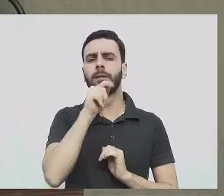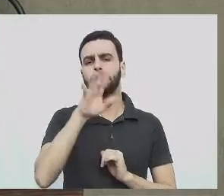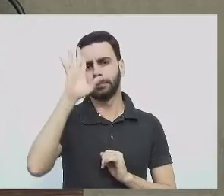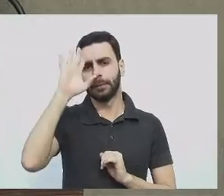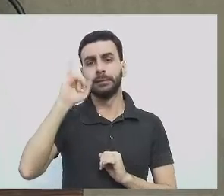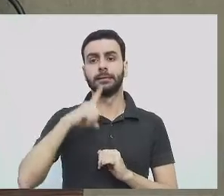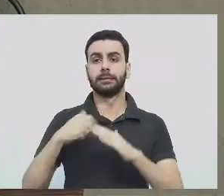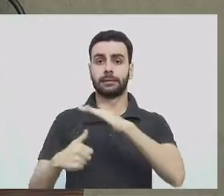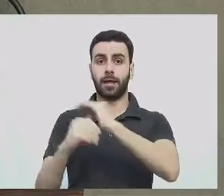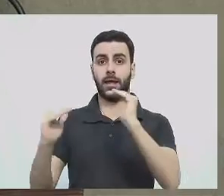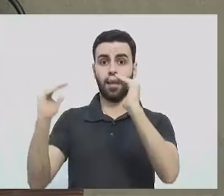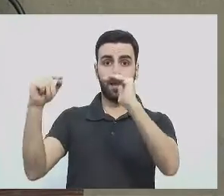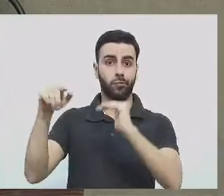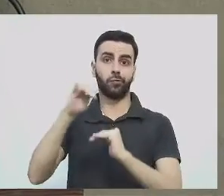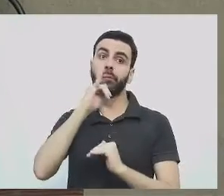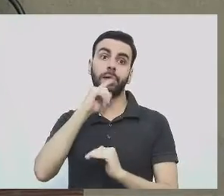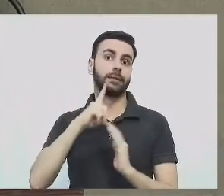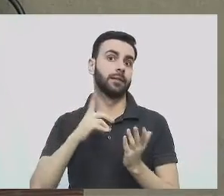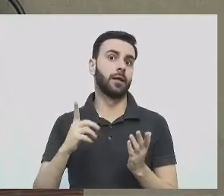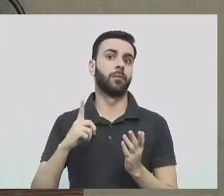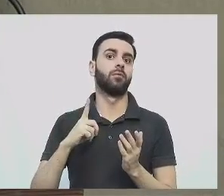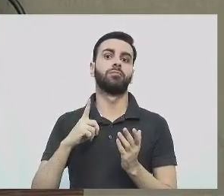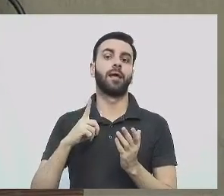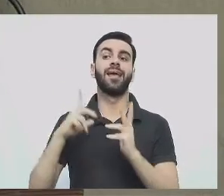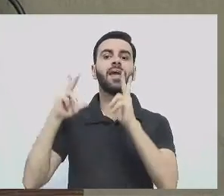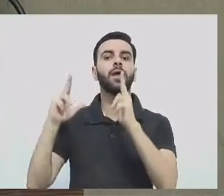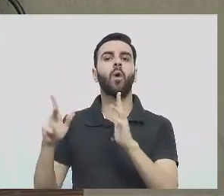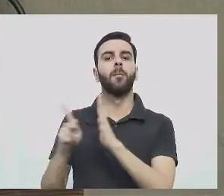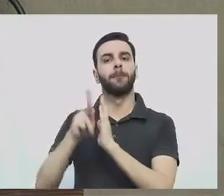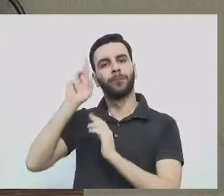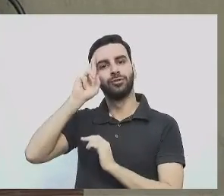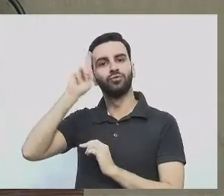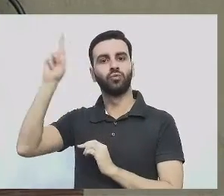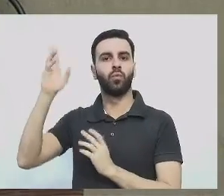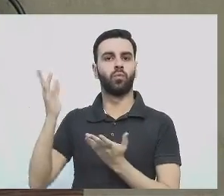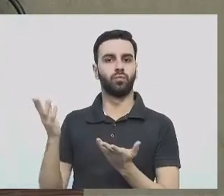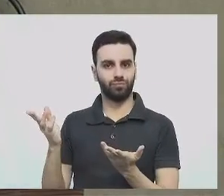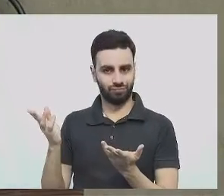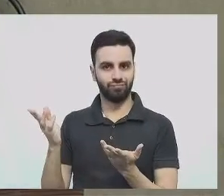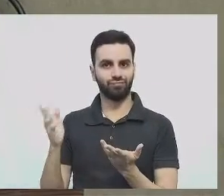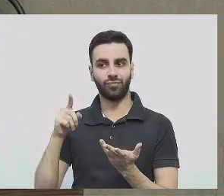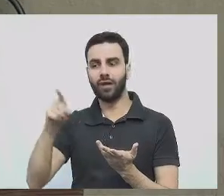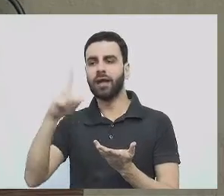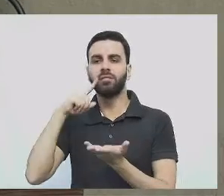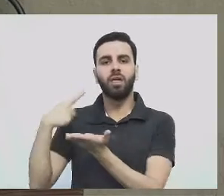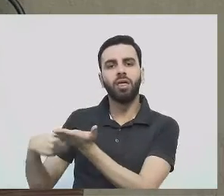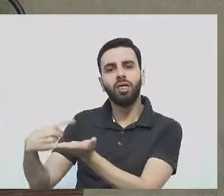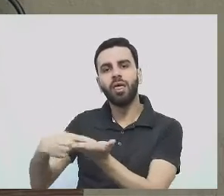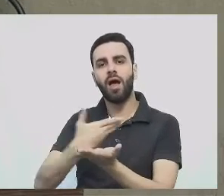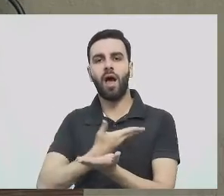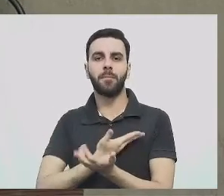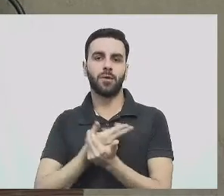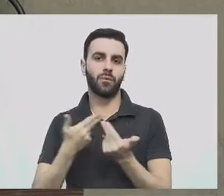como reitor um mantenedor, e esse mantenedor tivesse os seus amigos,